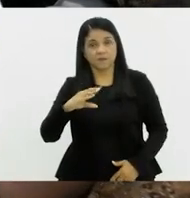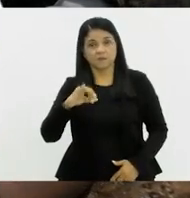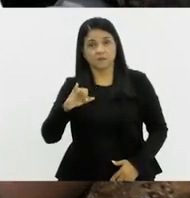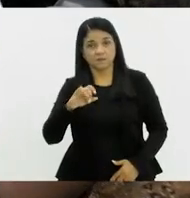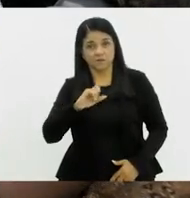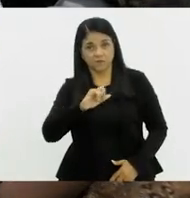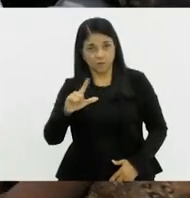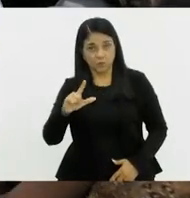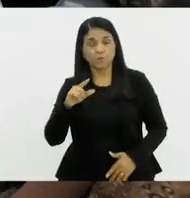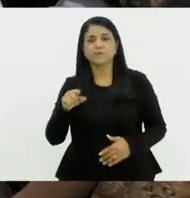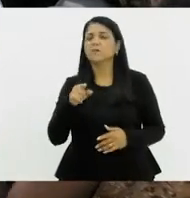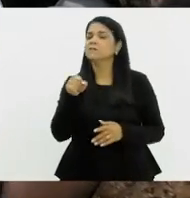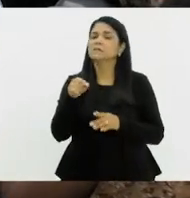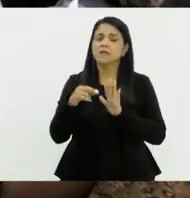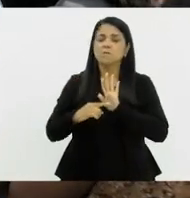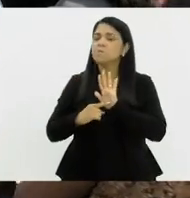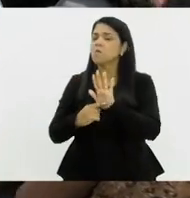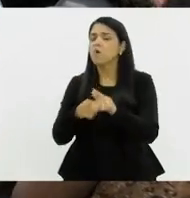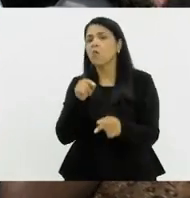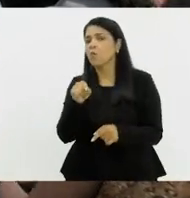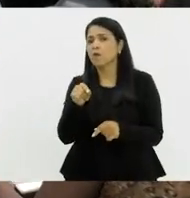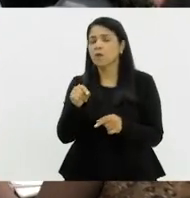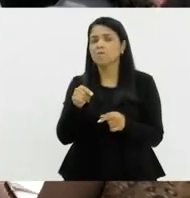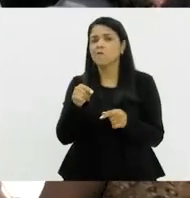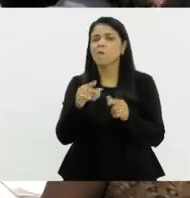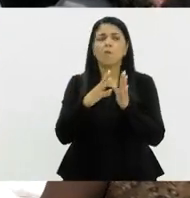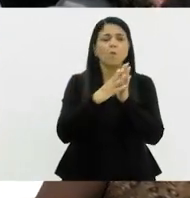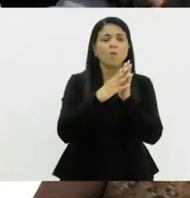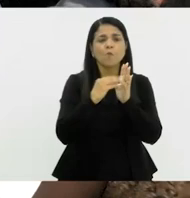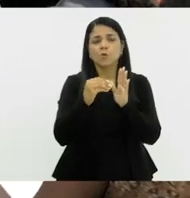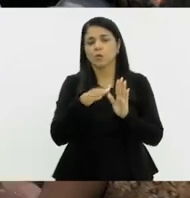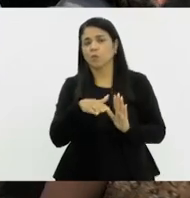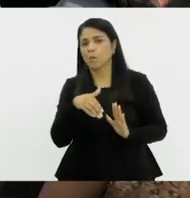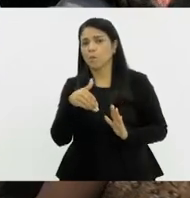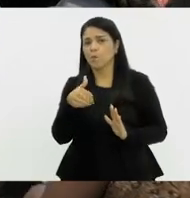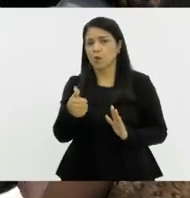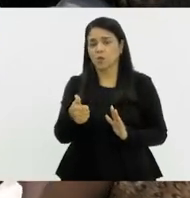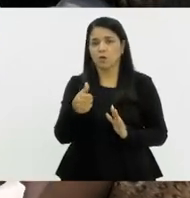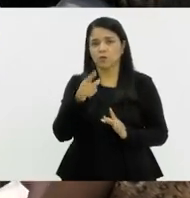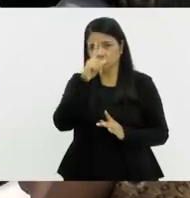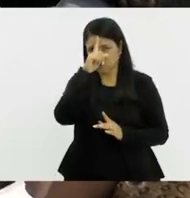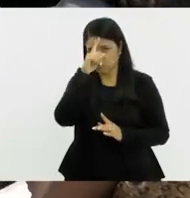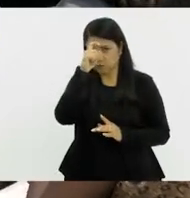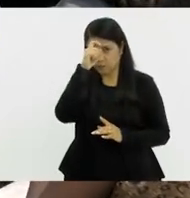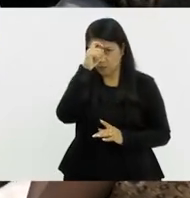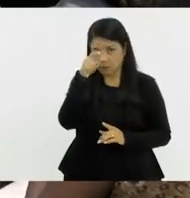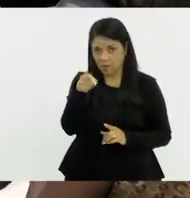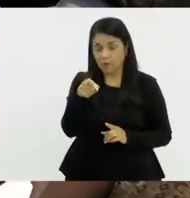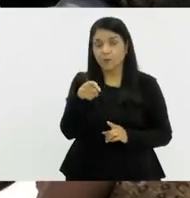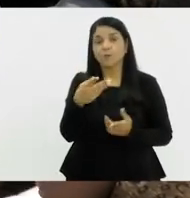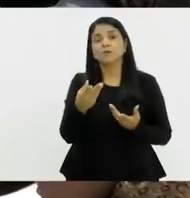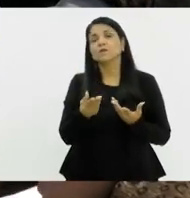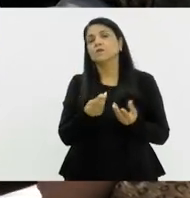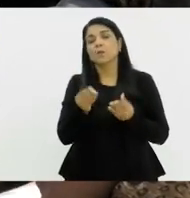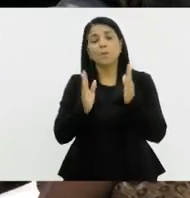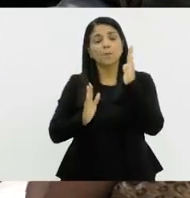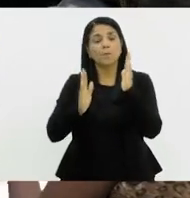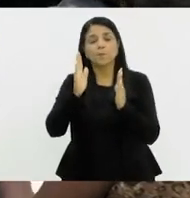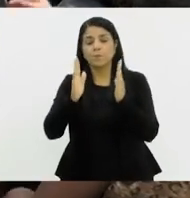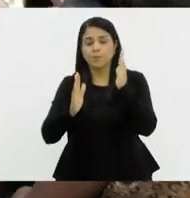qual seria a modelagem que seria utilizada no sanatório e a previsão do período que a gente